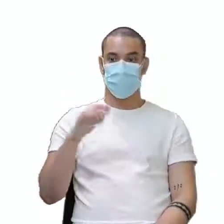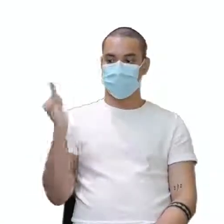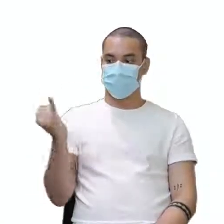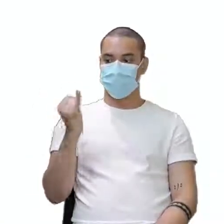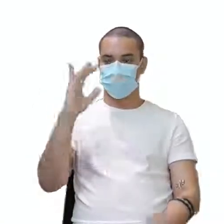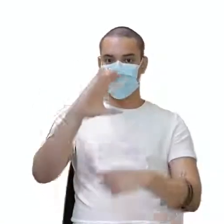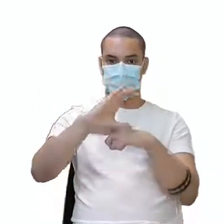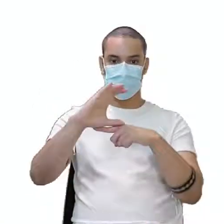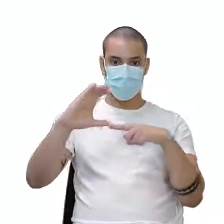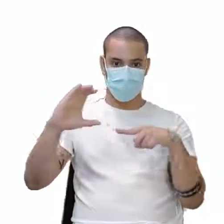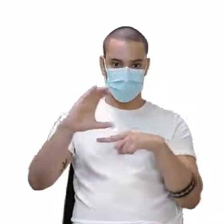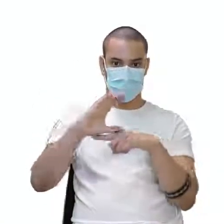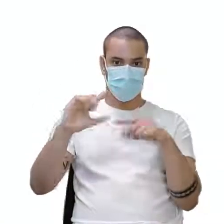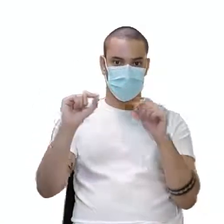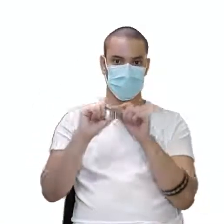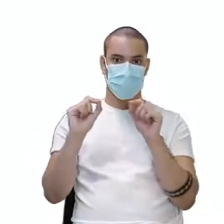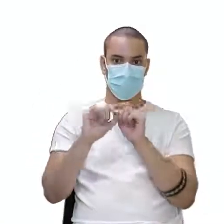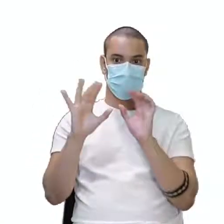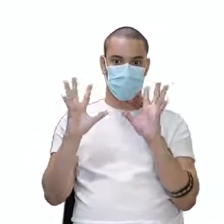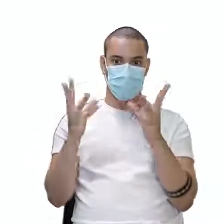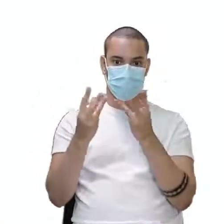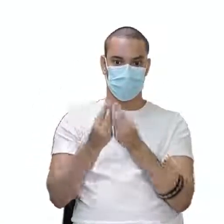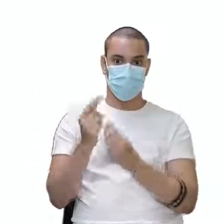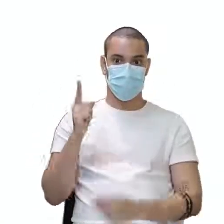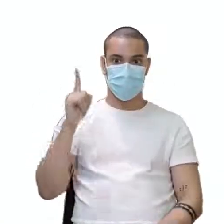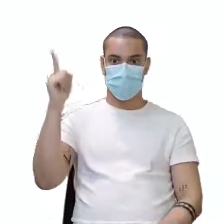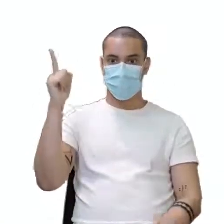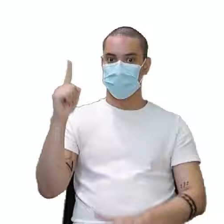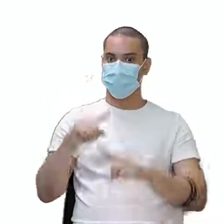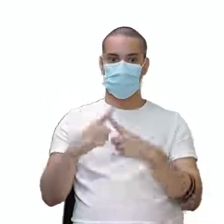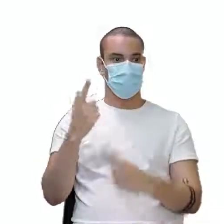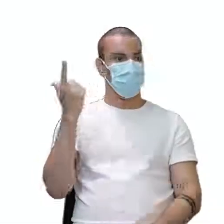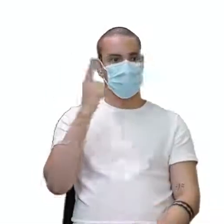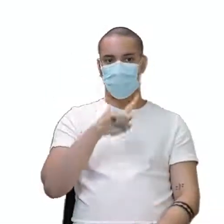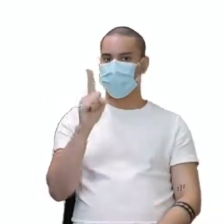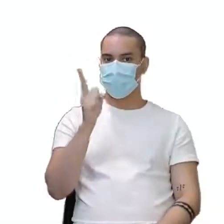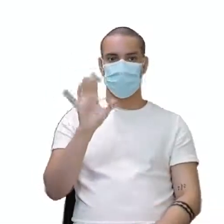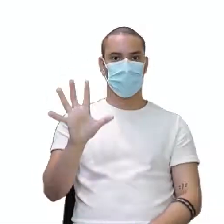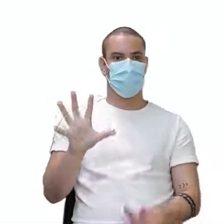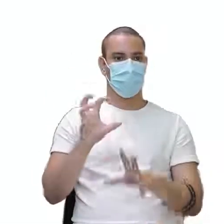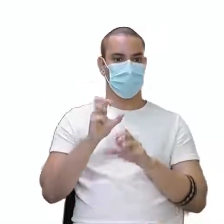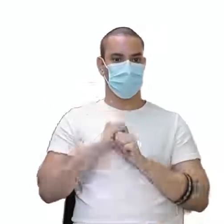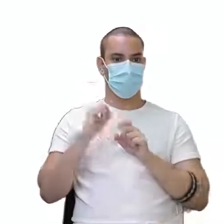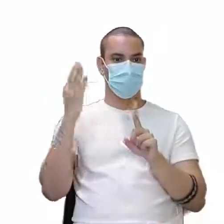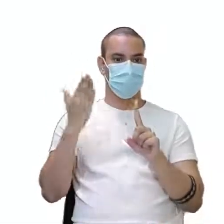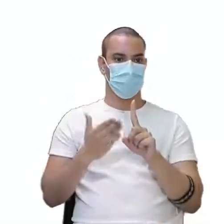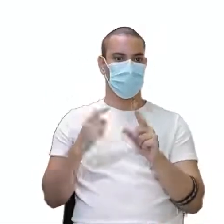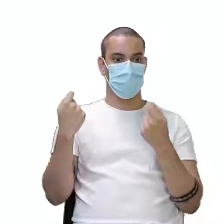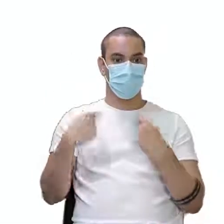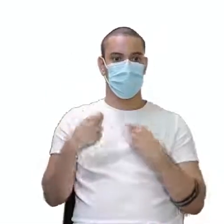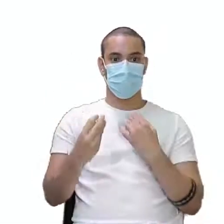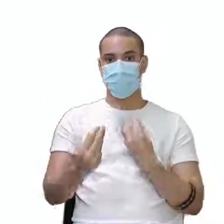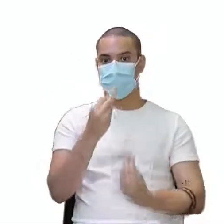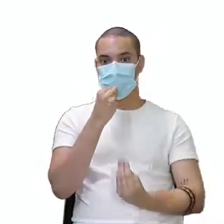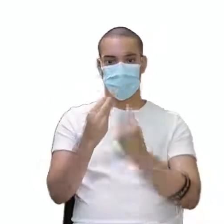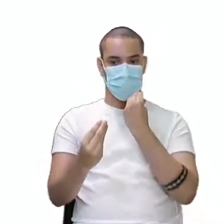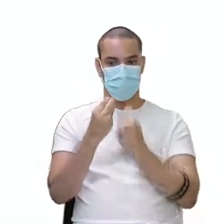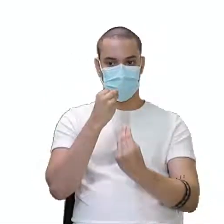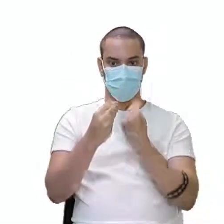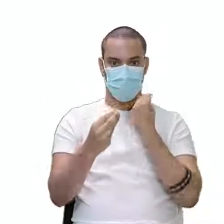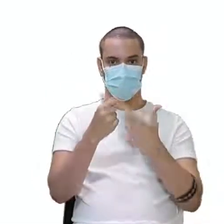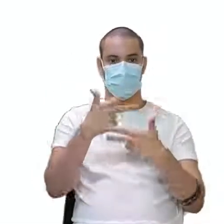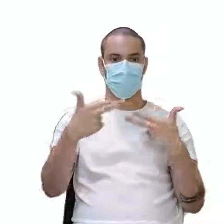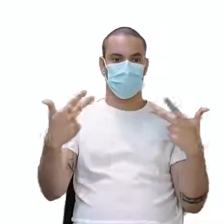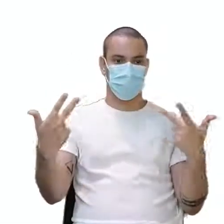importante para quê? Formar as nossas moléculas orgânicas, mas a gente não consegue absorver isso diretamente. O que a gente faz? A gente se alimenta dos